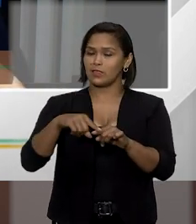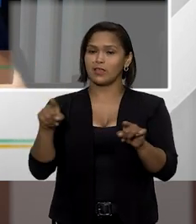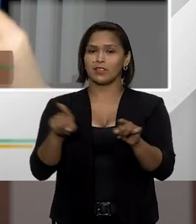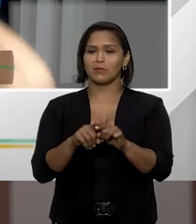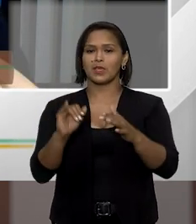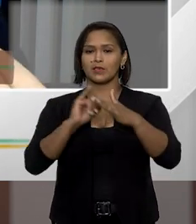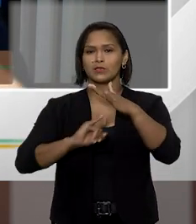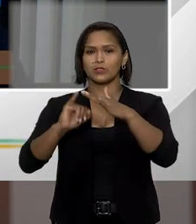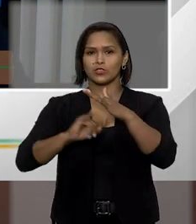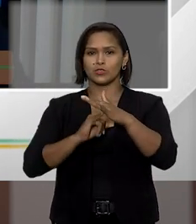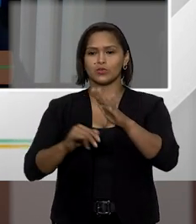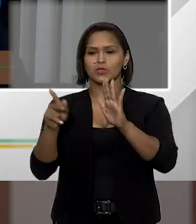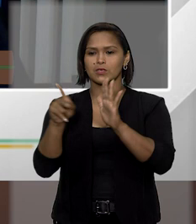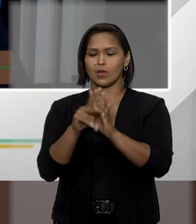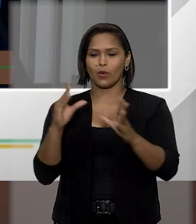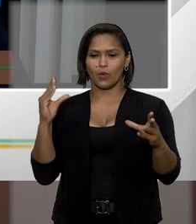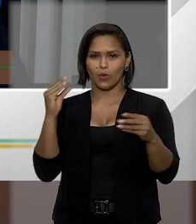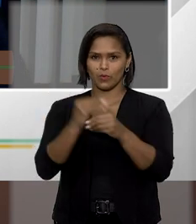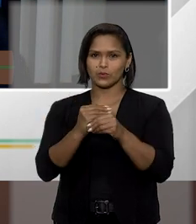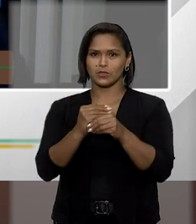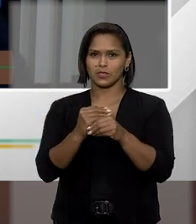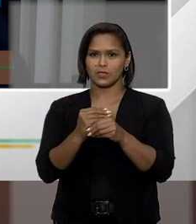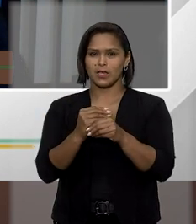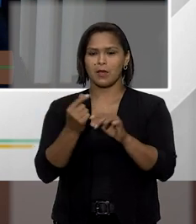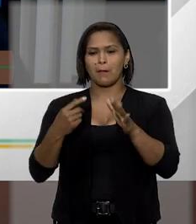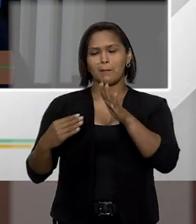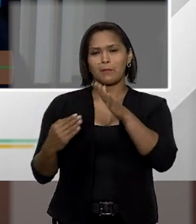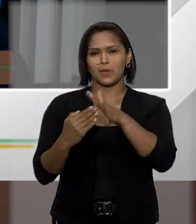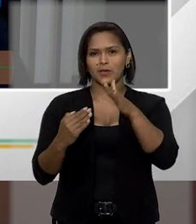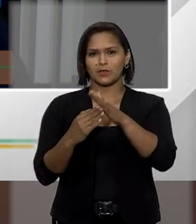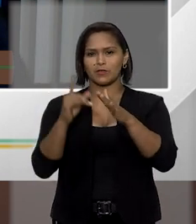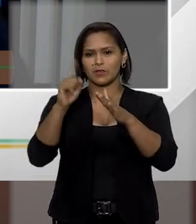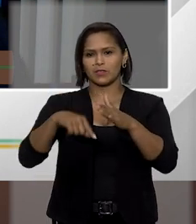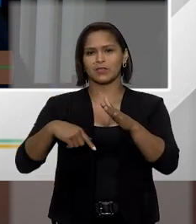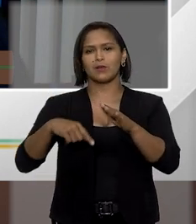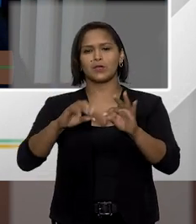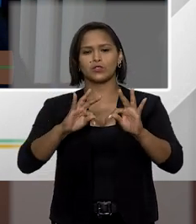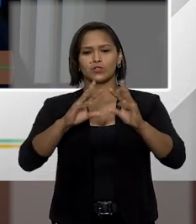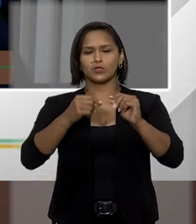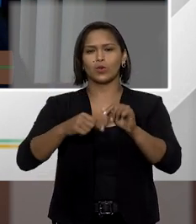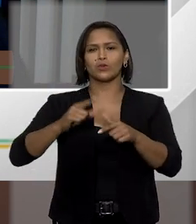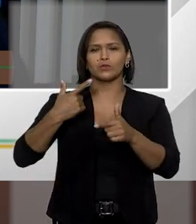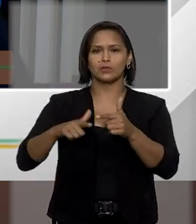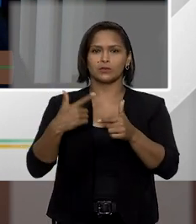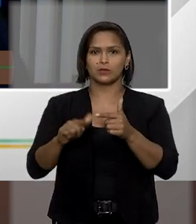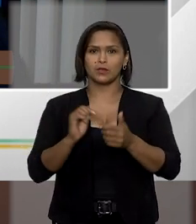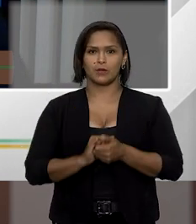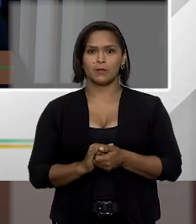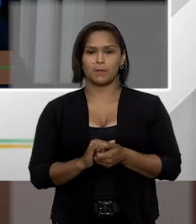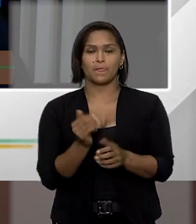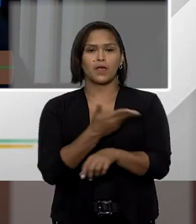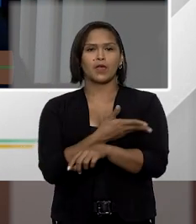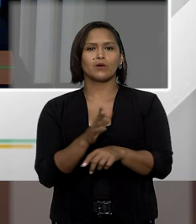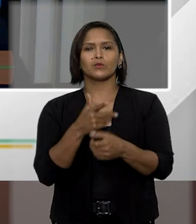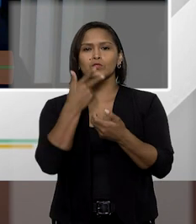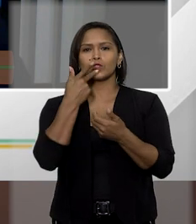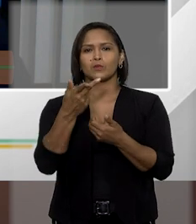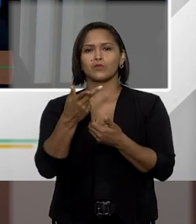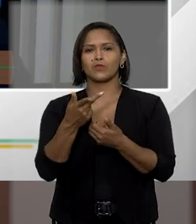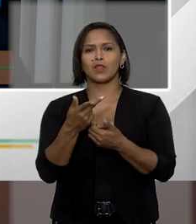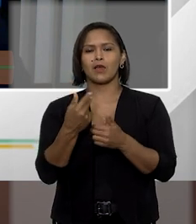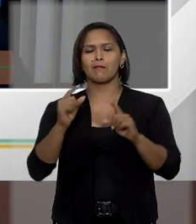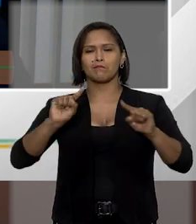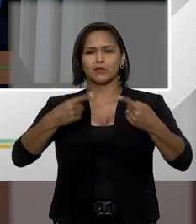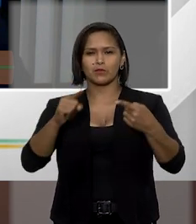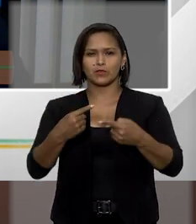principalmente instituições muito consolidadas para o enfrentamento desses problemas. Eu costumo até fazer a